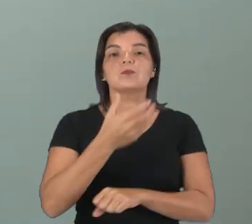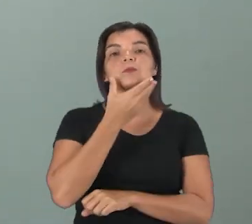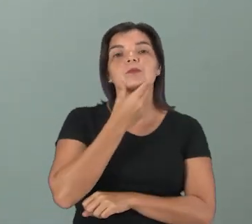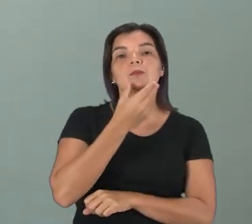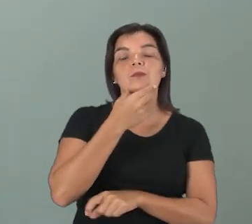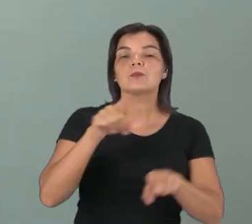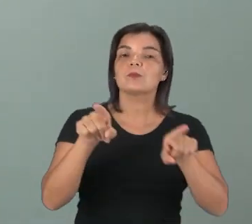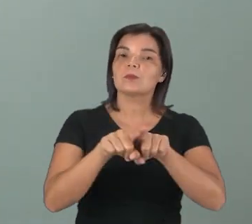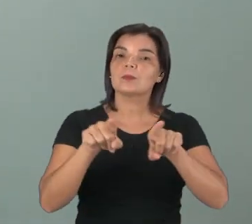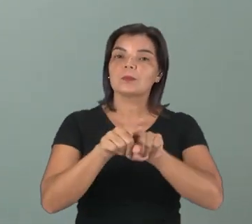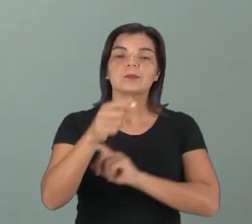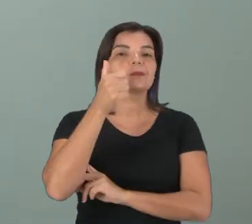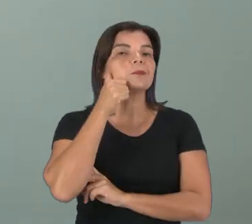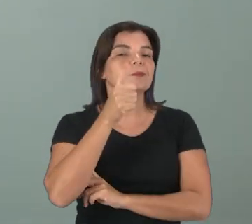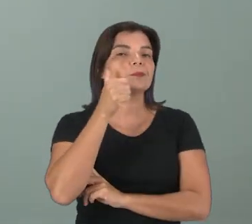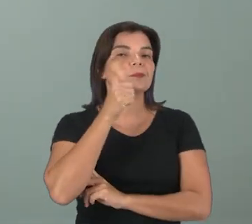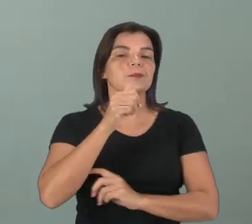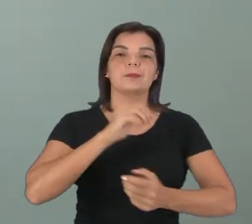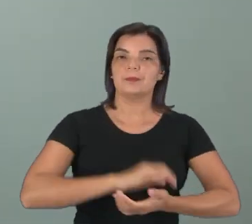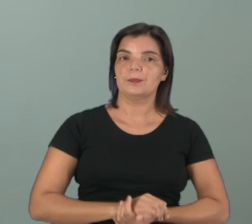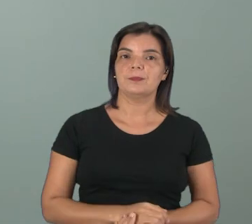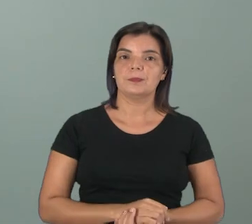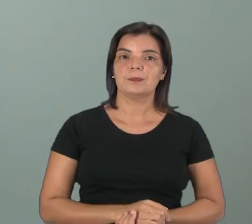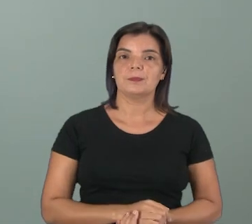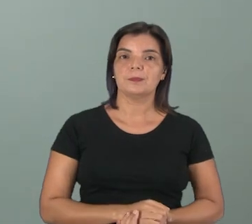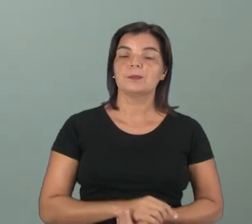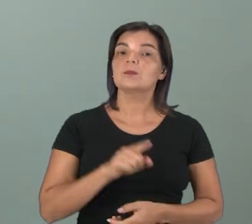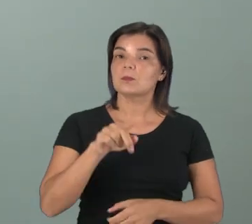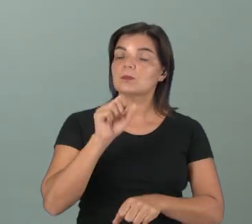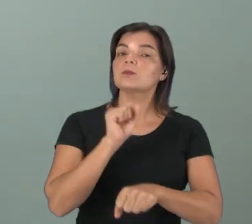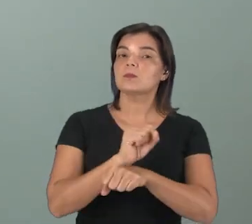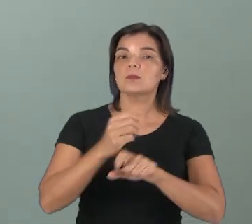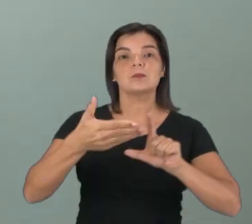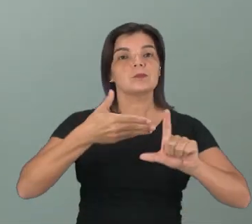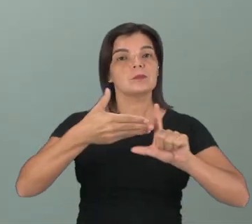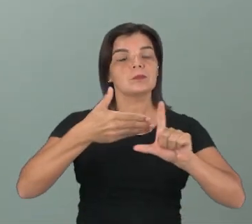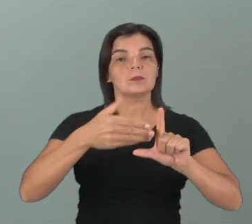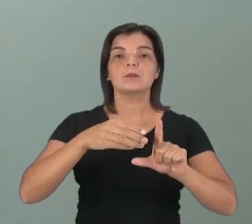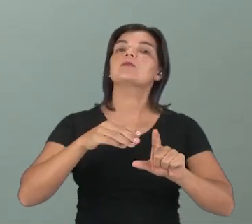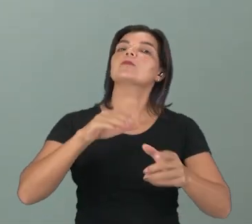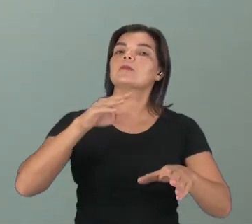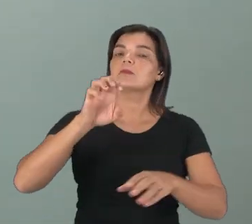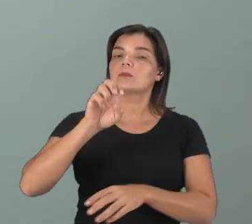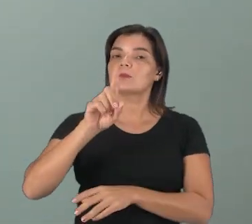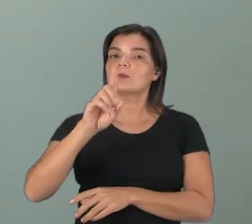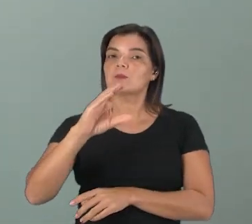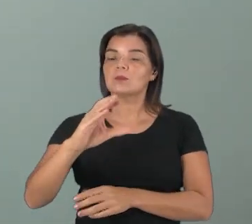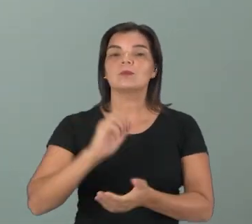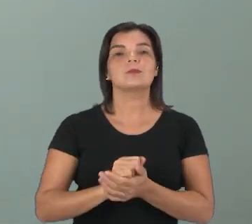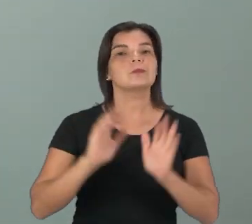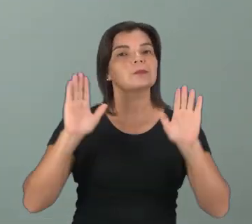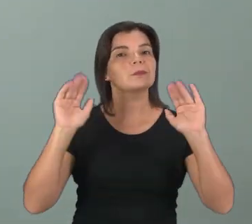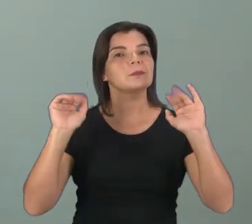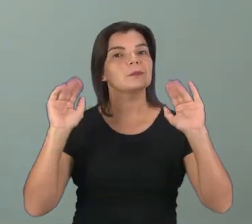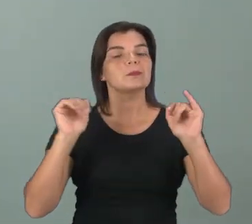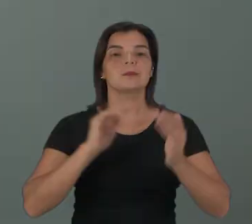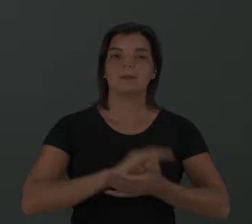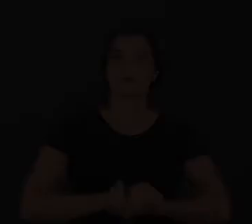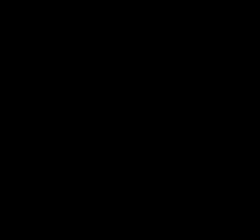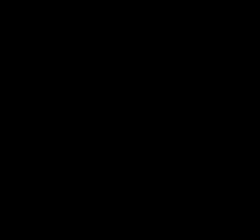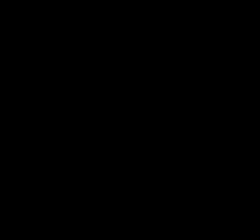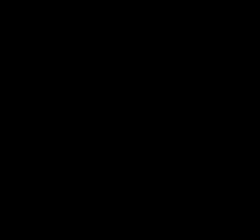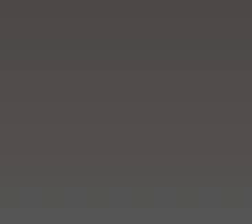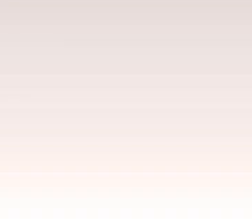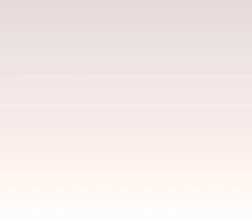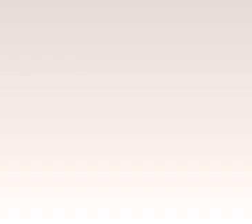reprodutor masculino como do sistema reprodutor feminino. Vocês podem acessar essa aula mais vezes lá na plataforma Eduque e até a próxima aula.